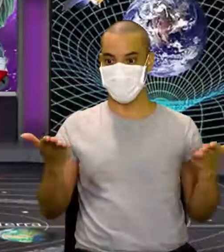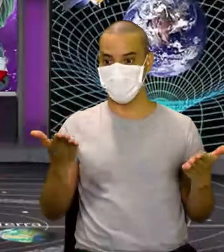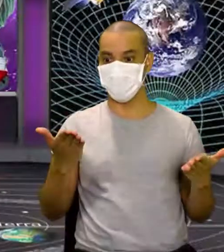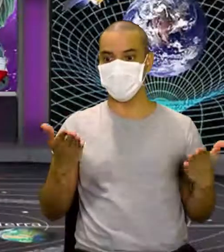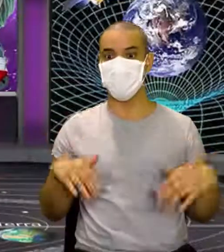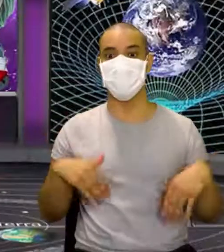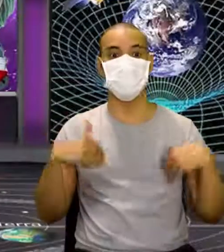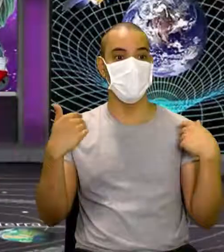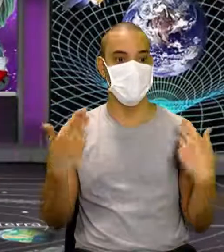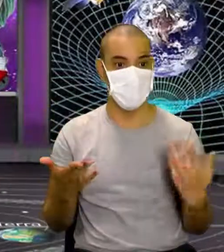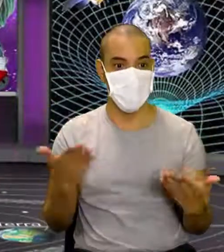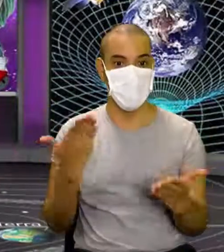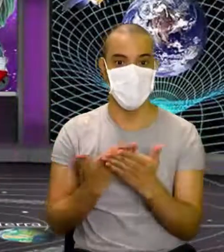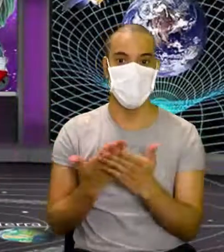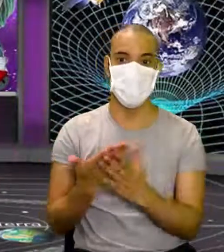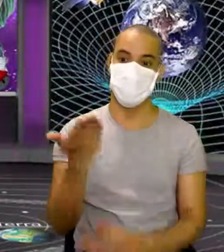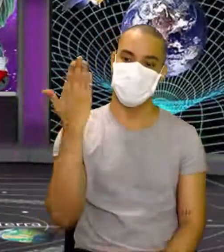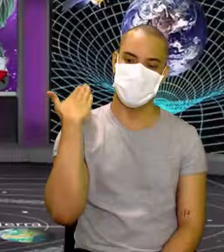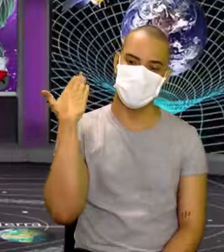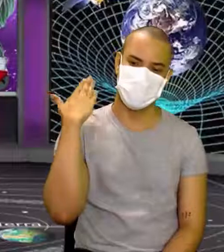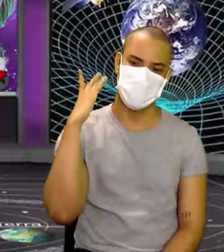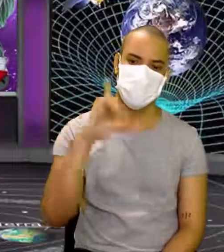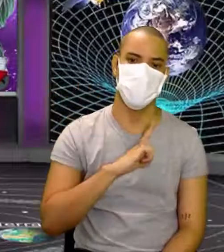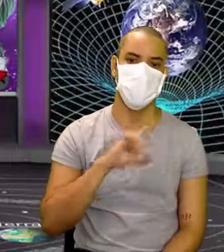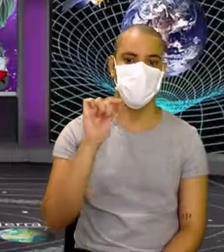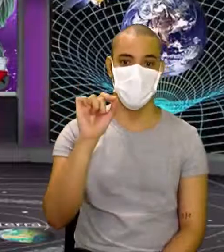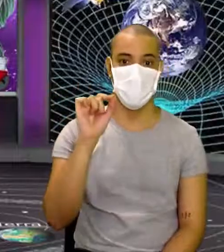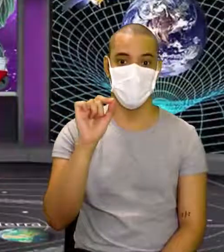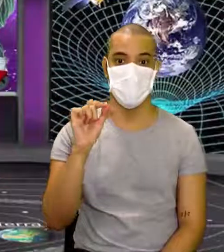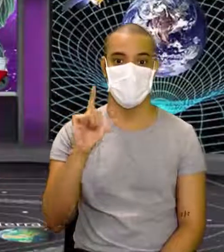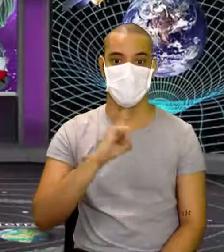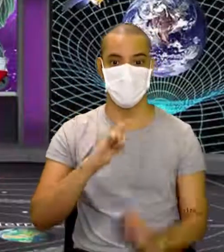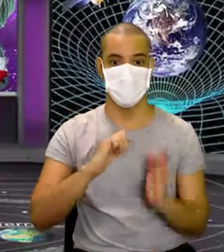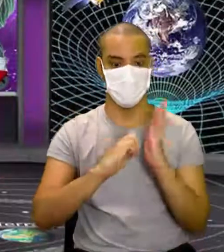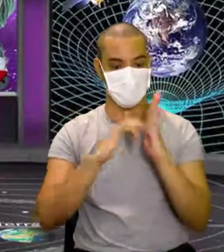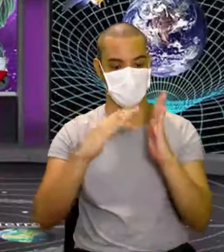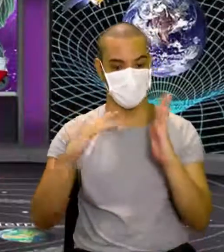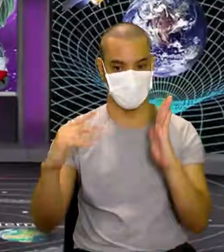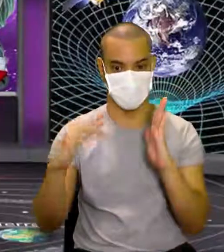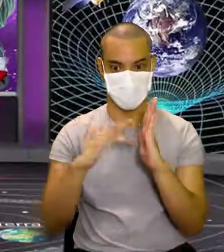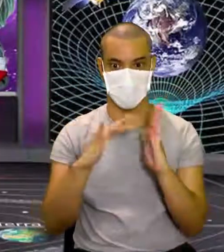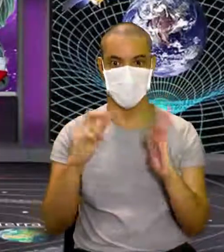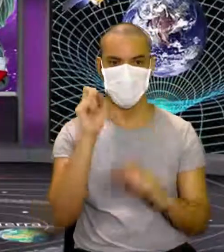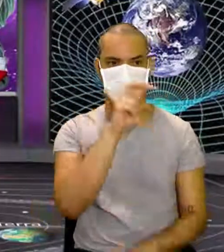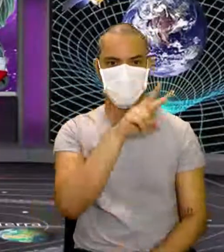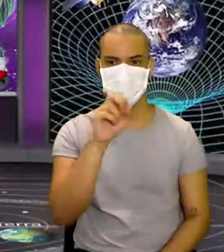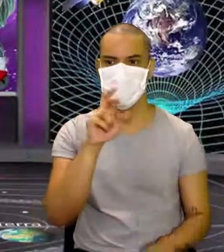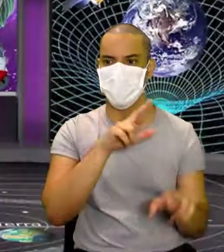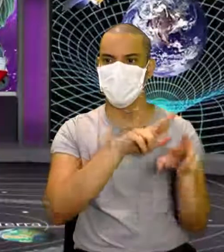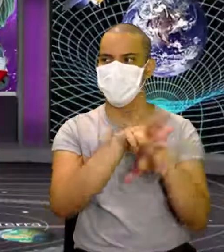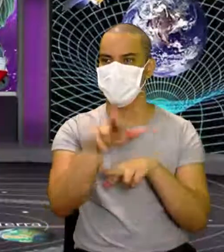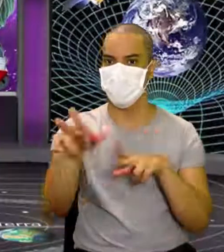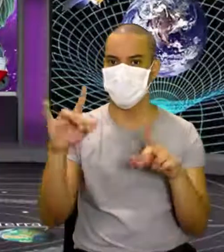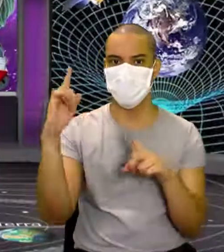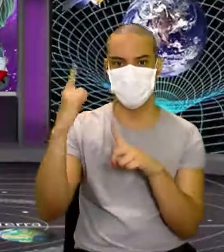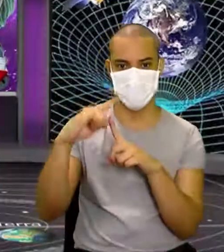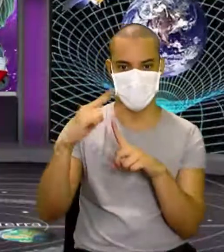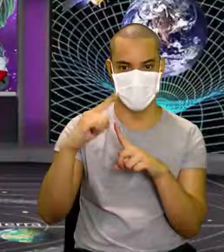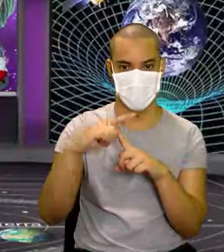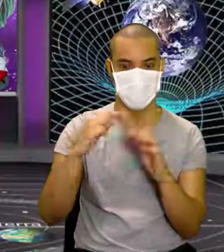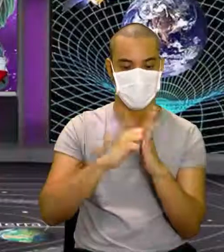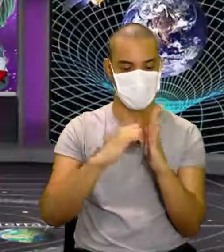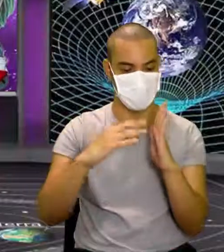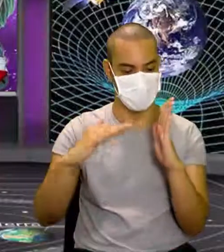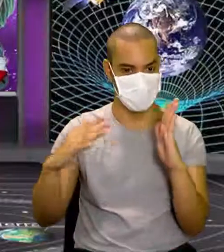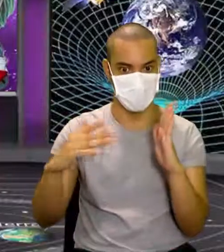olha só, na aula passada nós estávamos falando de ondas eletromagnéticas, vimos aí vários tipos de ondas